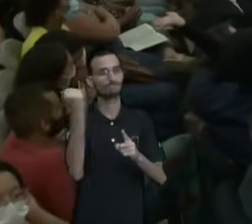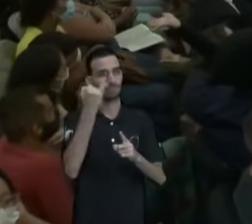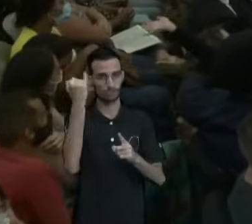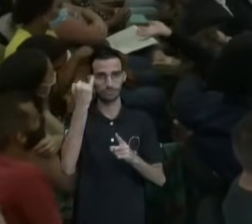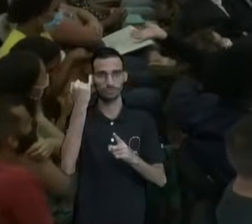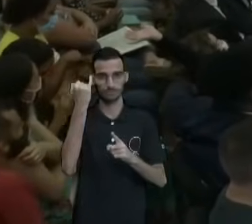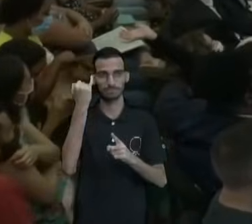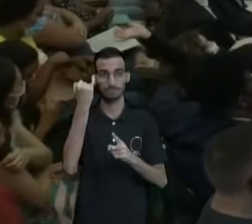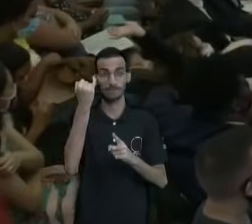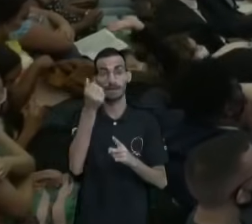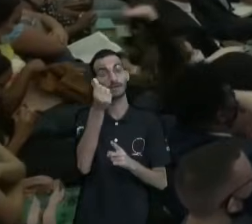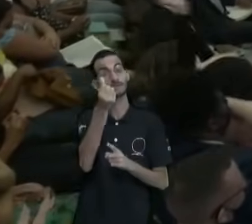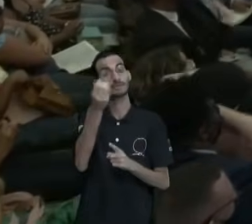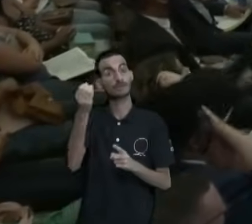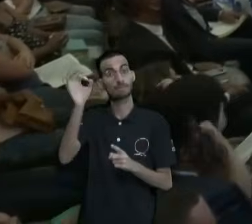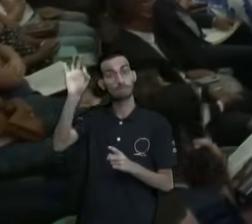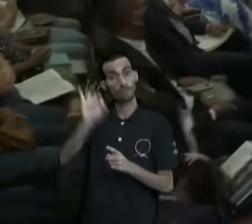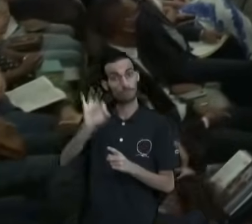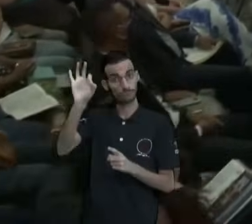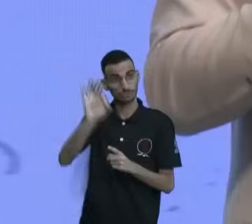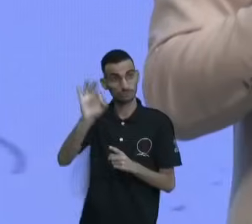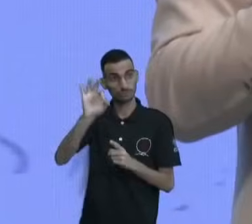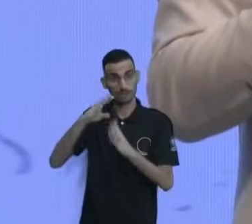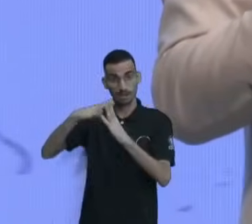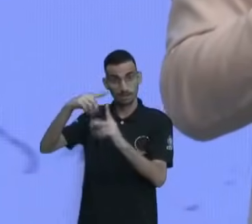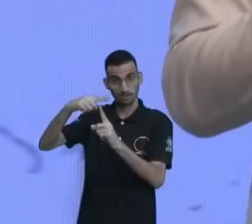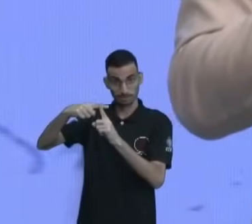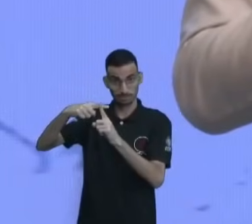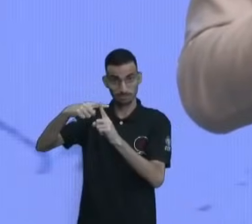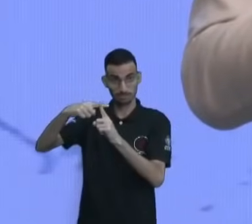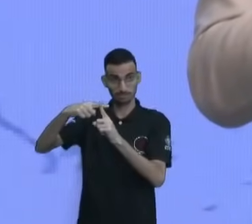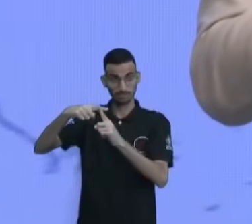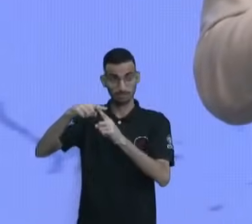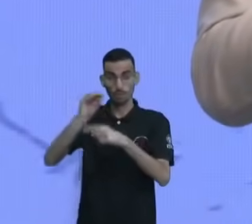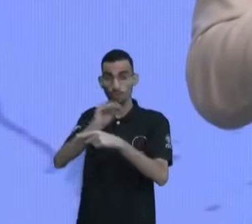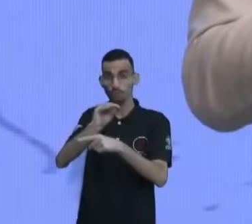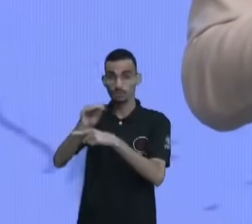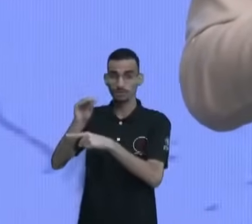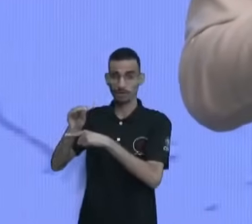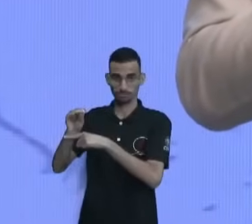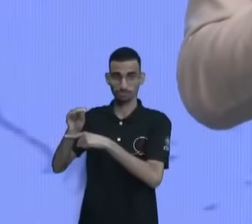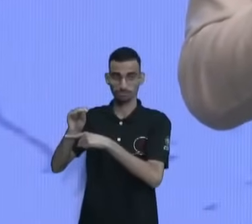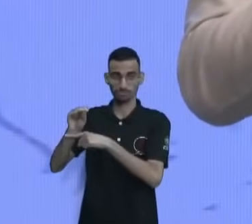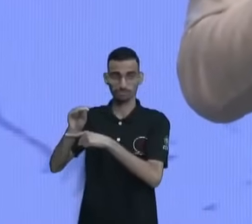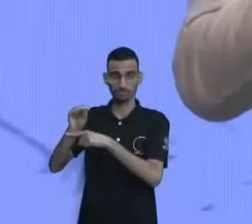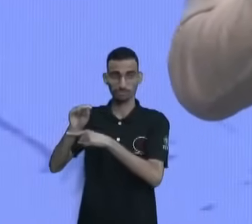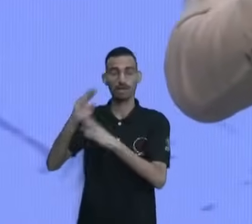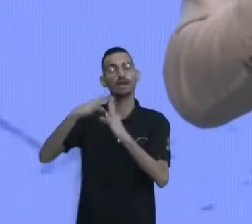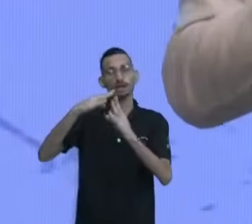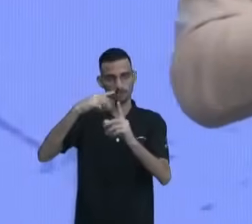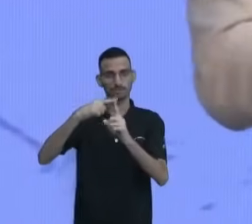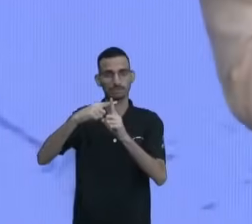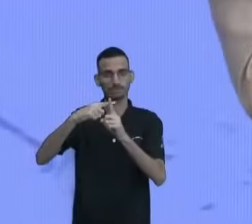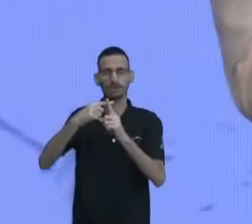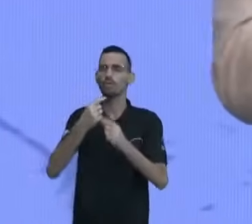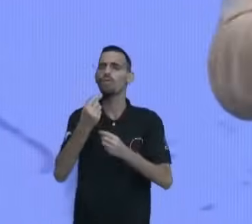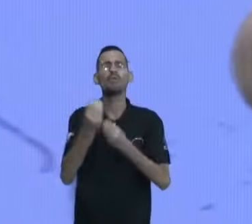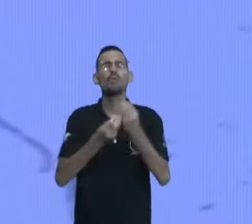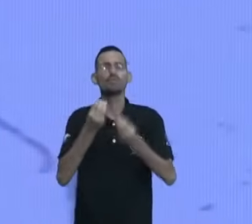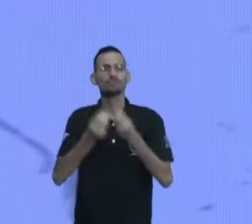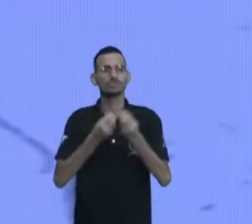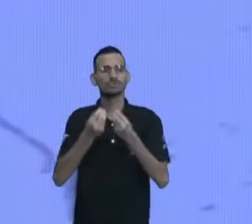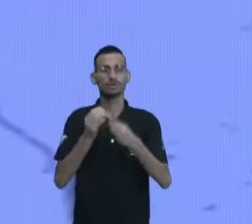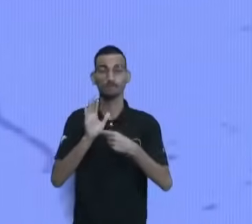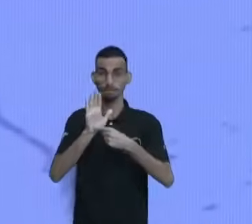paraa manutenção do tempo tu dirigiu que igreja brother tu foi pastor Aonde então para mostrar que você tá mentindo tá vendo esse